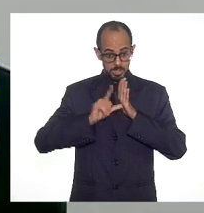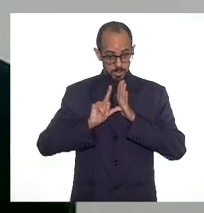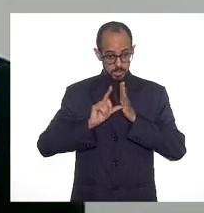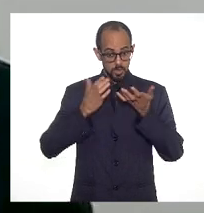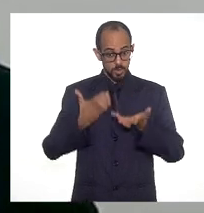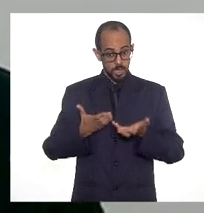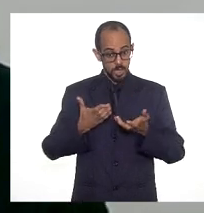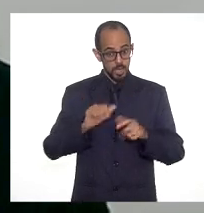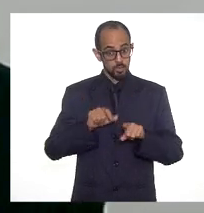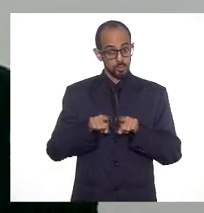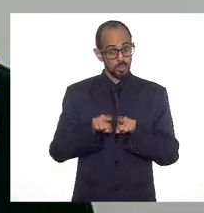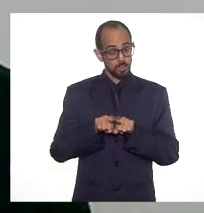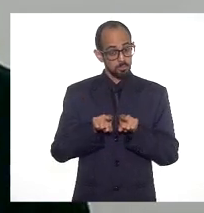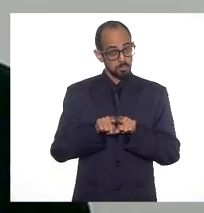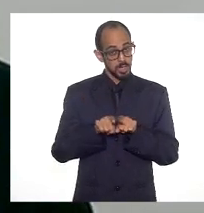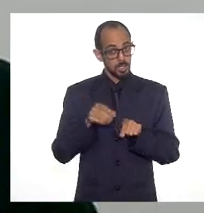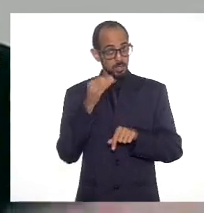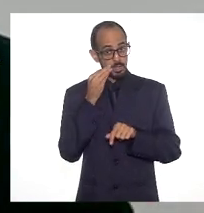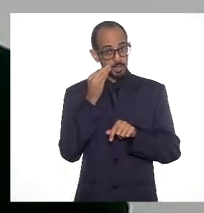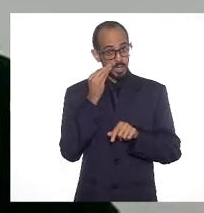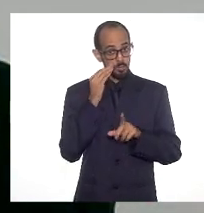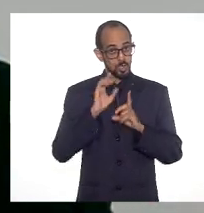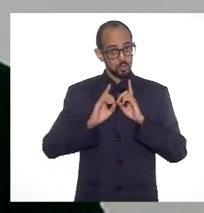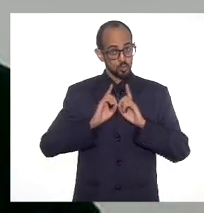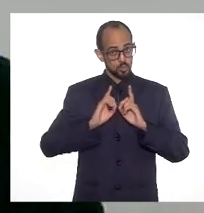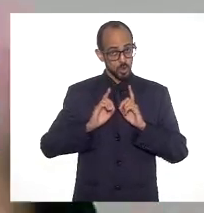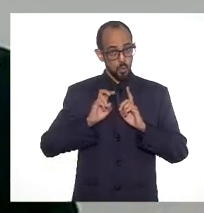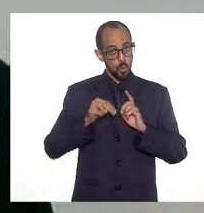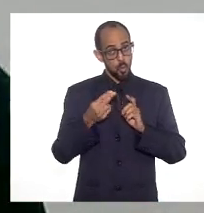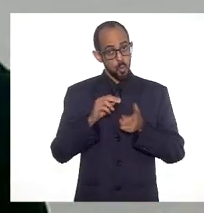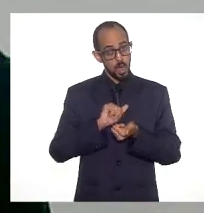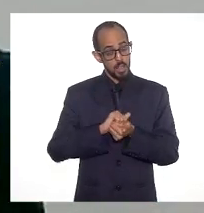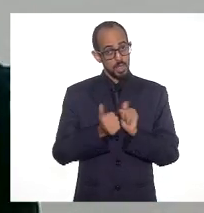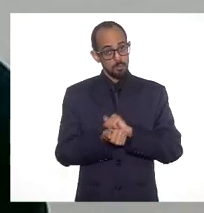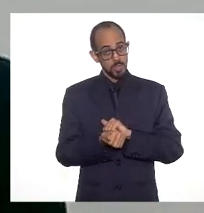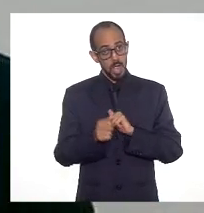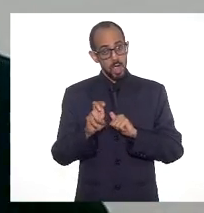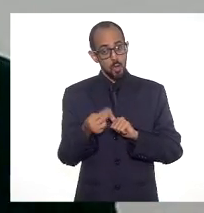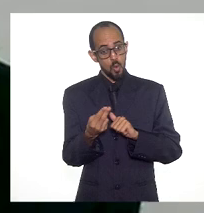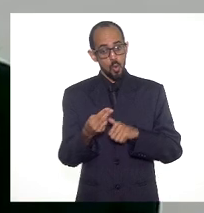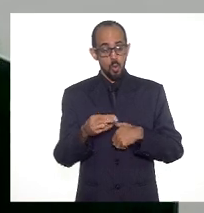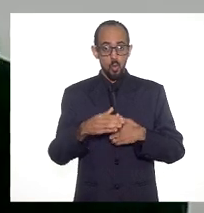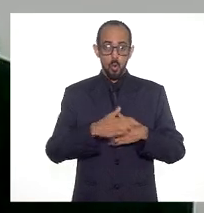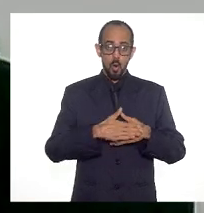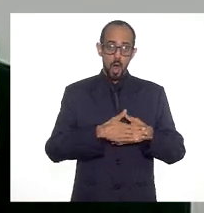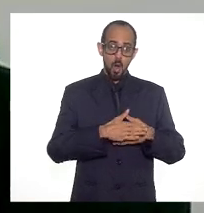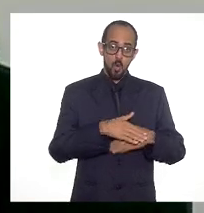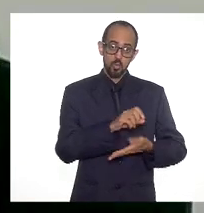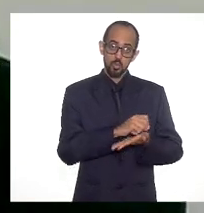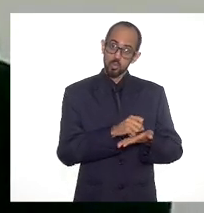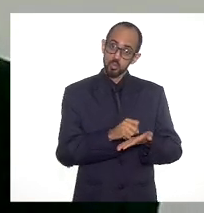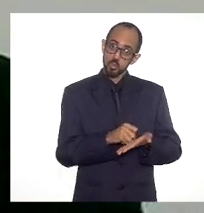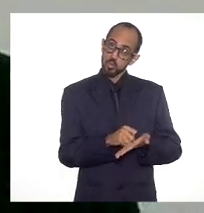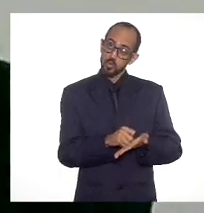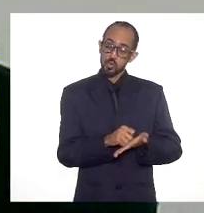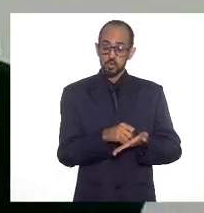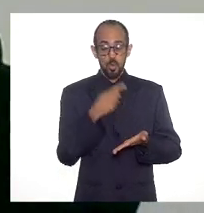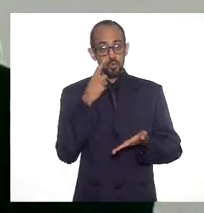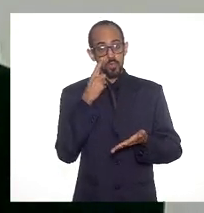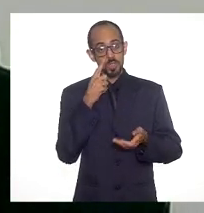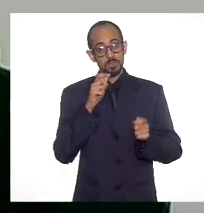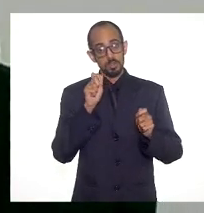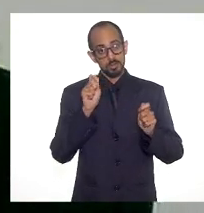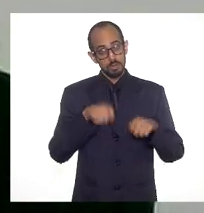isso na CCJ, tentando ou readequar o projeto ou tratar com o autor a possibilidade de anexação ao PL que